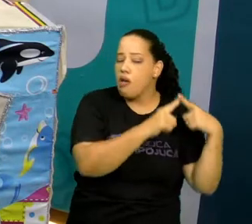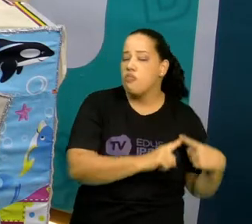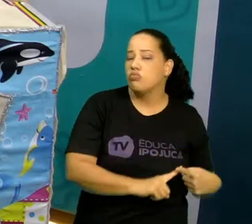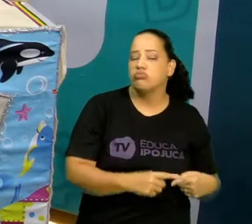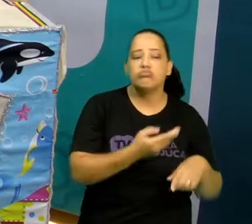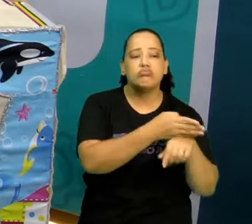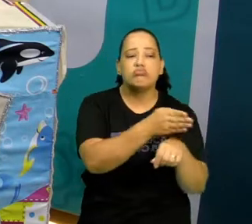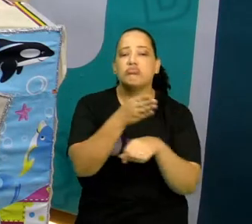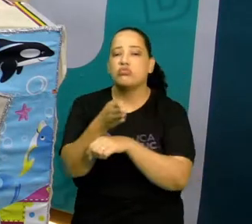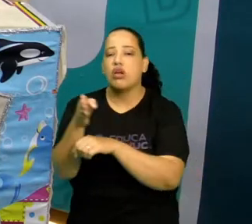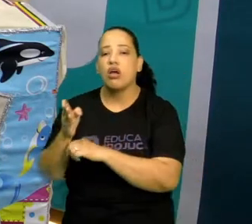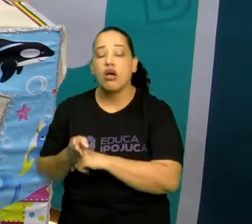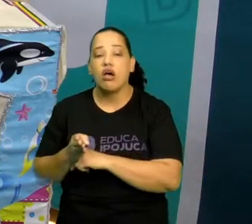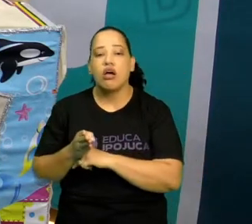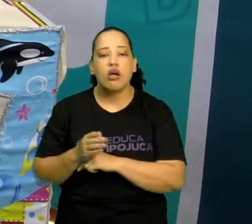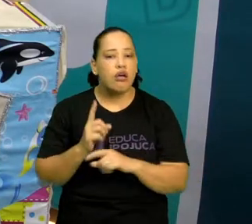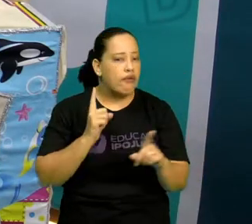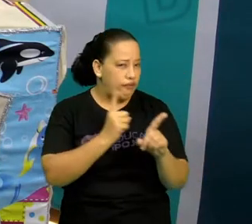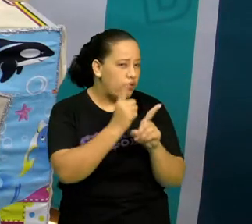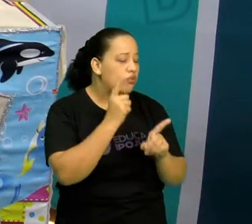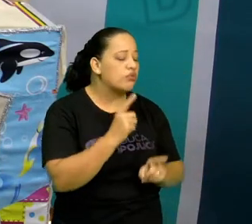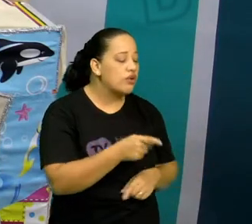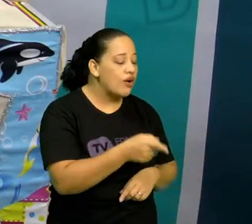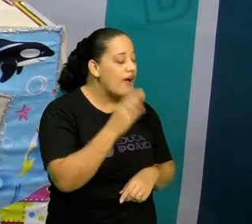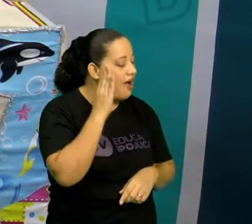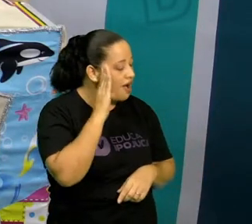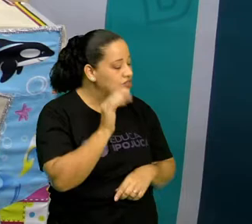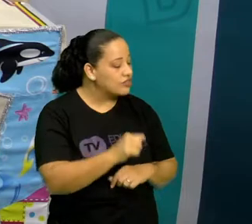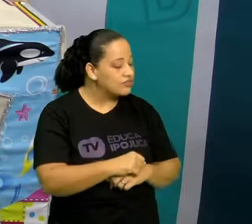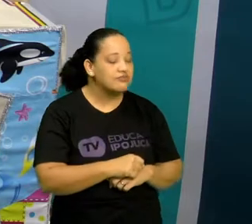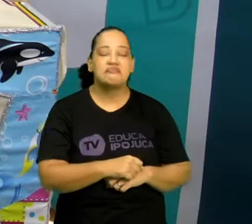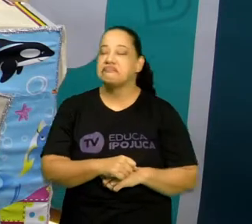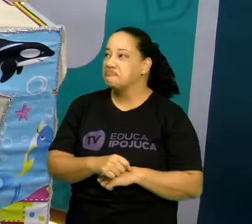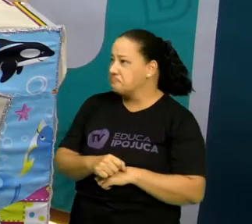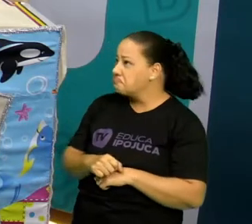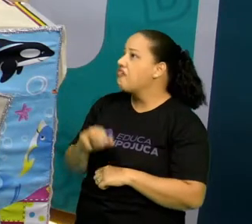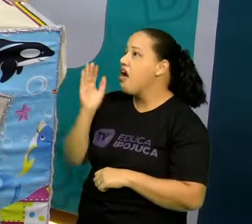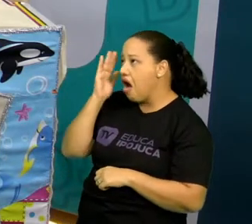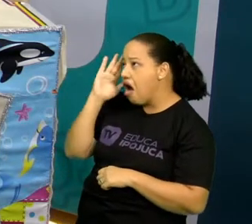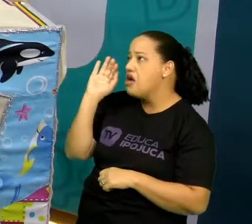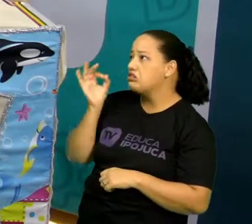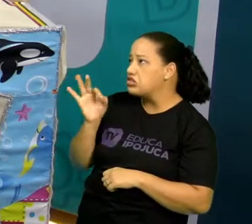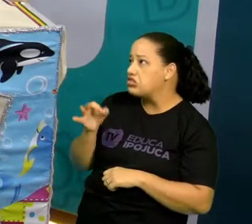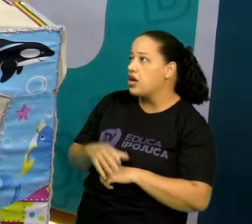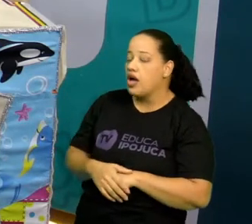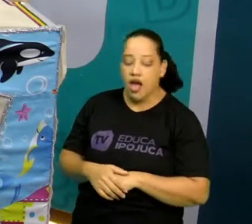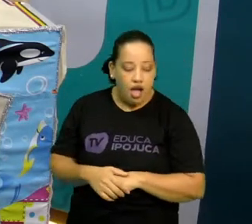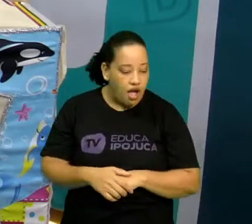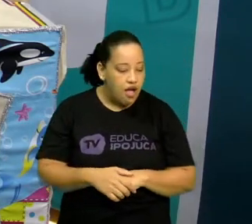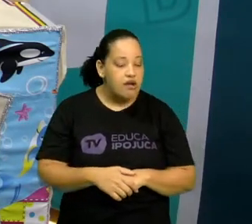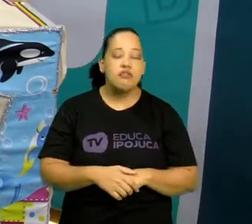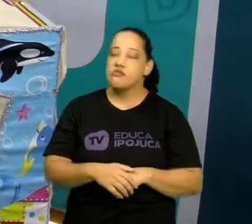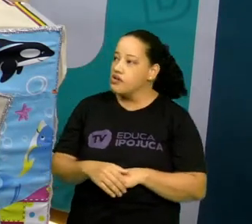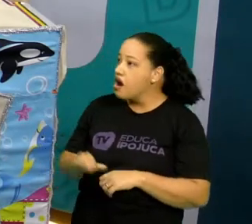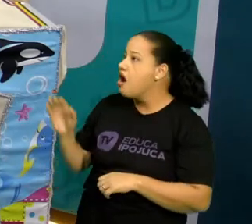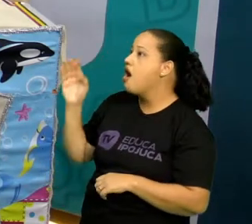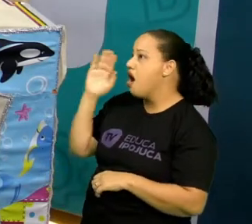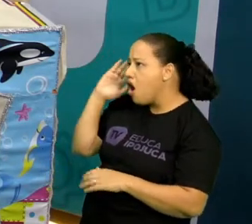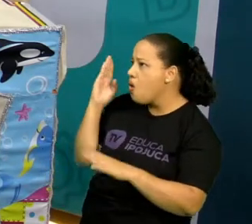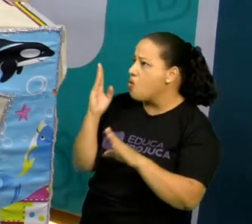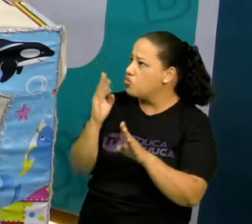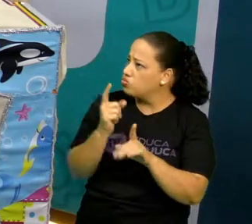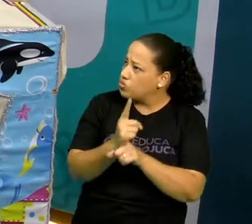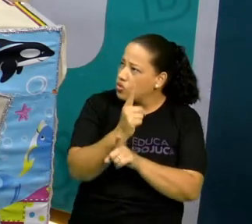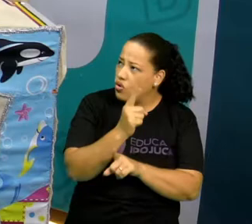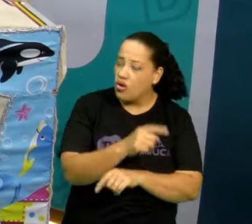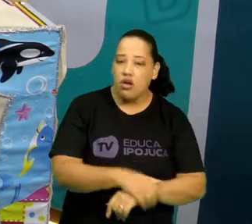E tu acha que ela encontrou? Eu acho. Ele encontrou, crianças. Encontrou? Ele encontrou ela